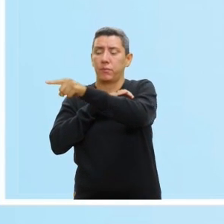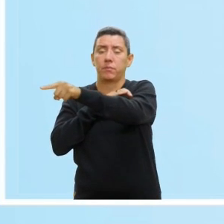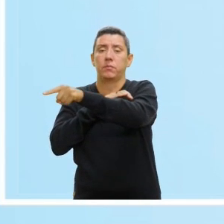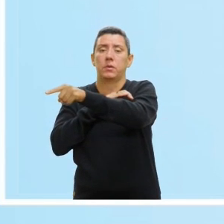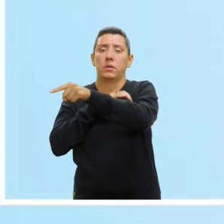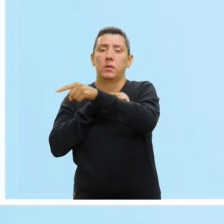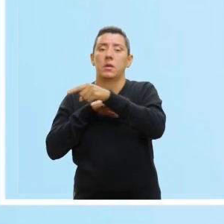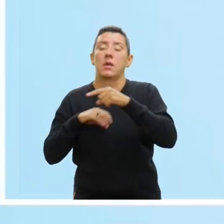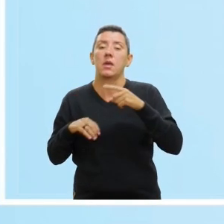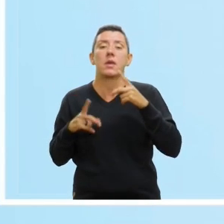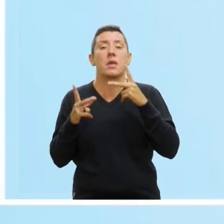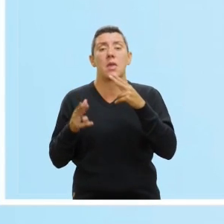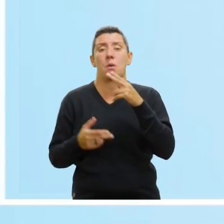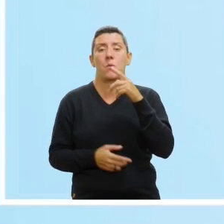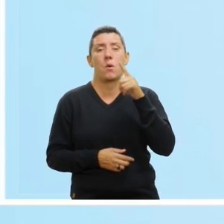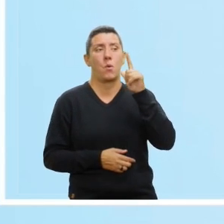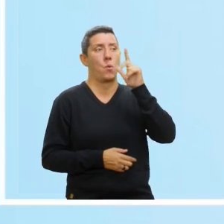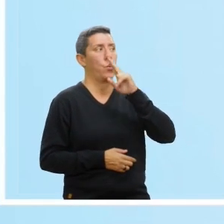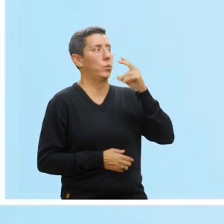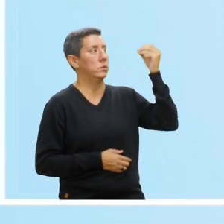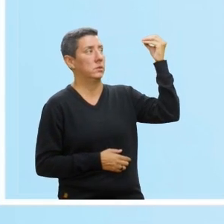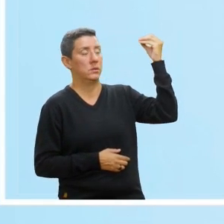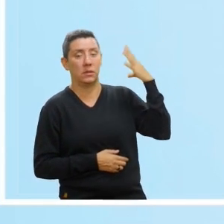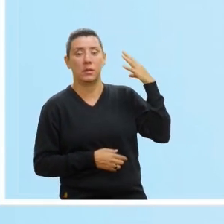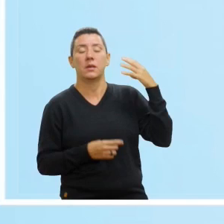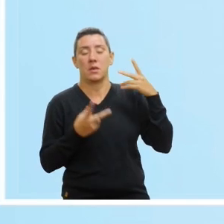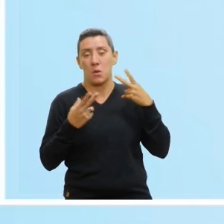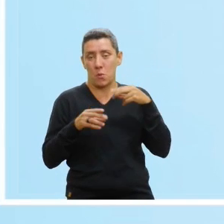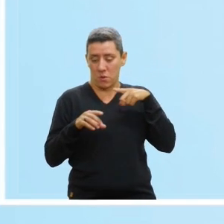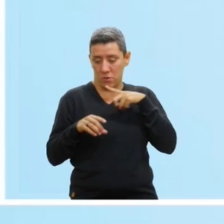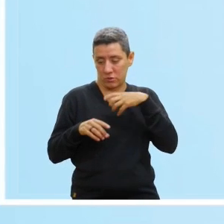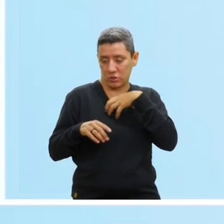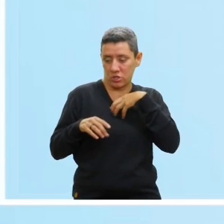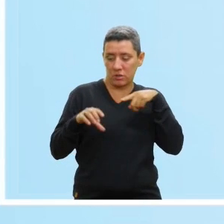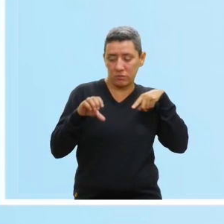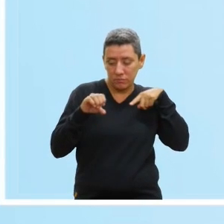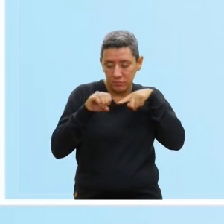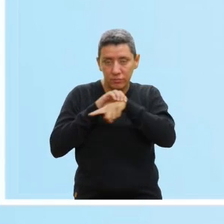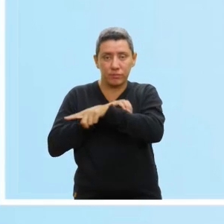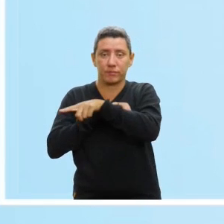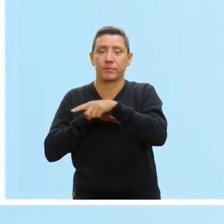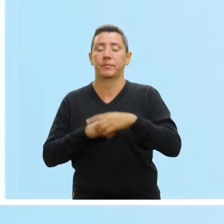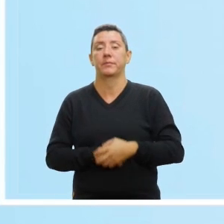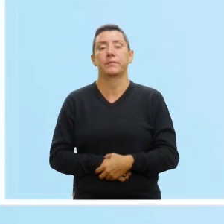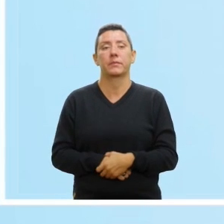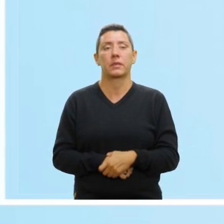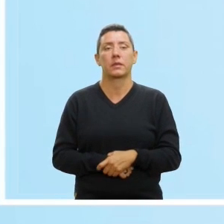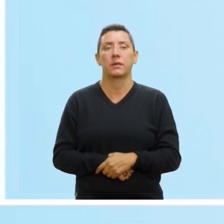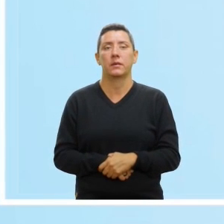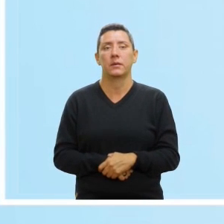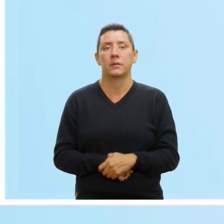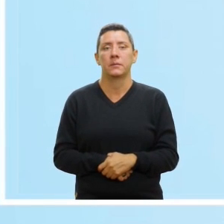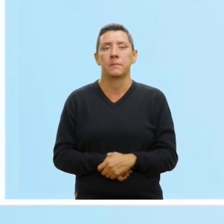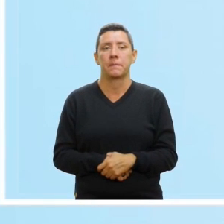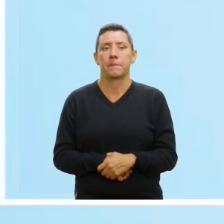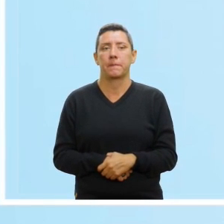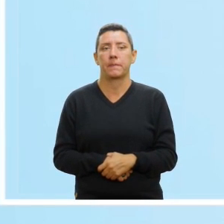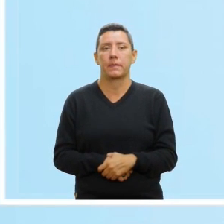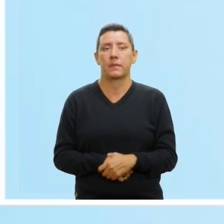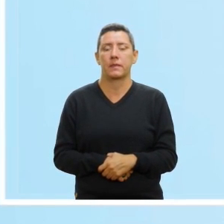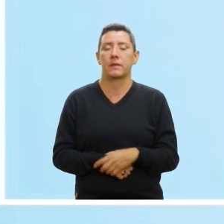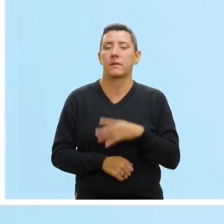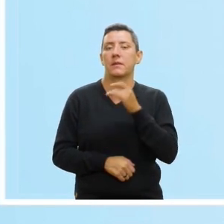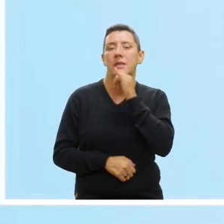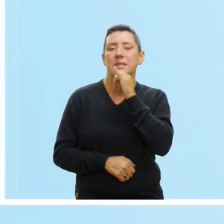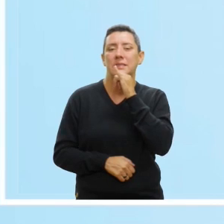que uma luz, né, que o sinal passa dentro da fibra ótica. Um exemplo que eu sempre gosto de